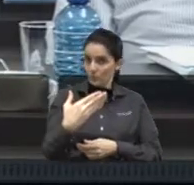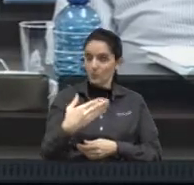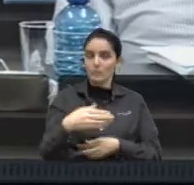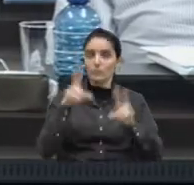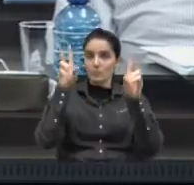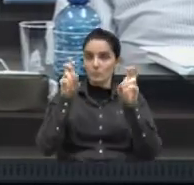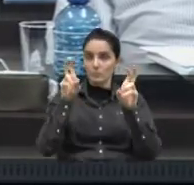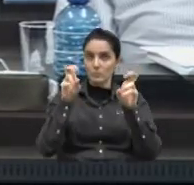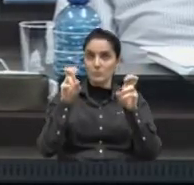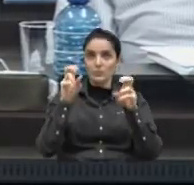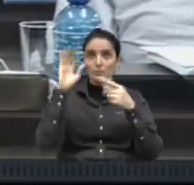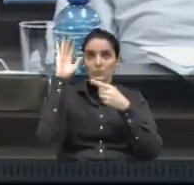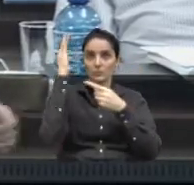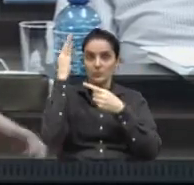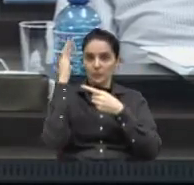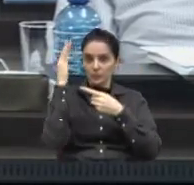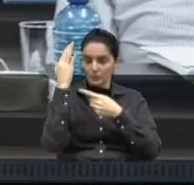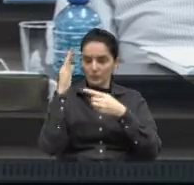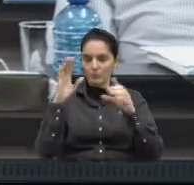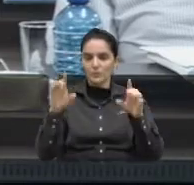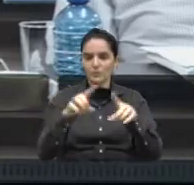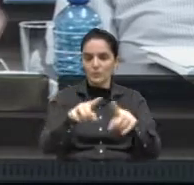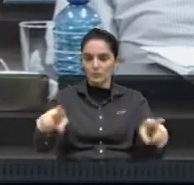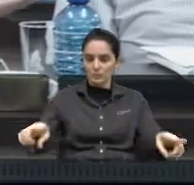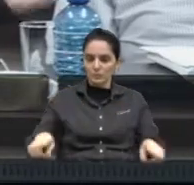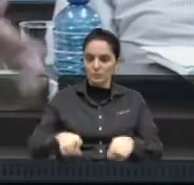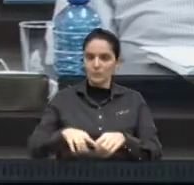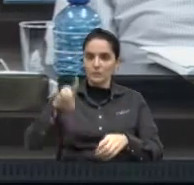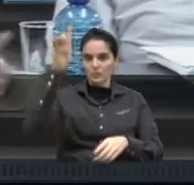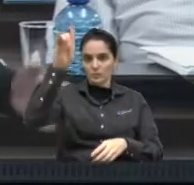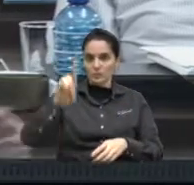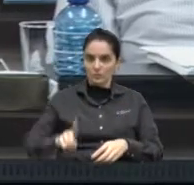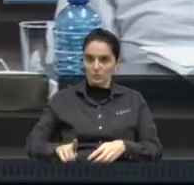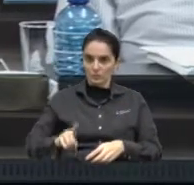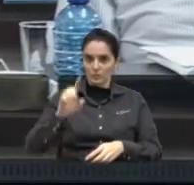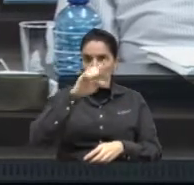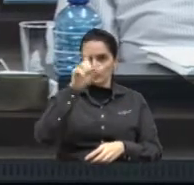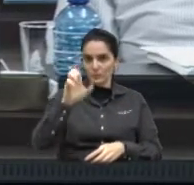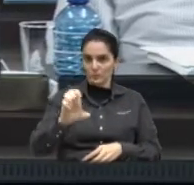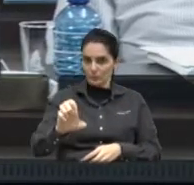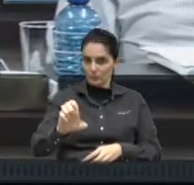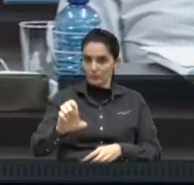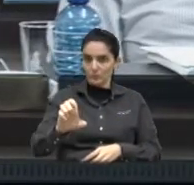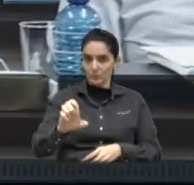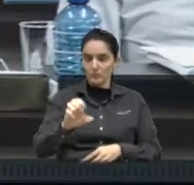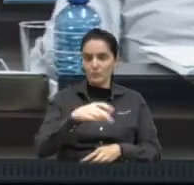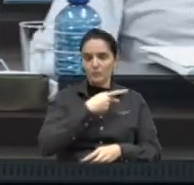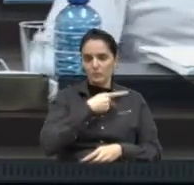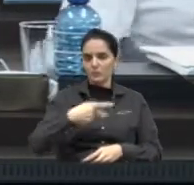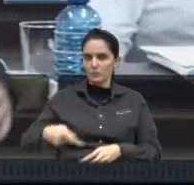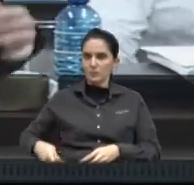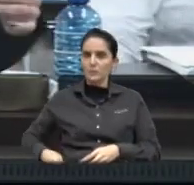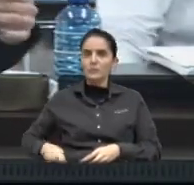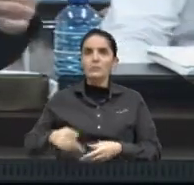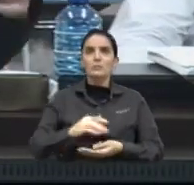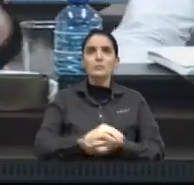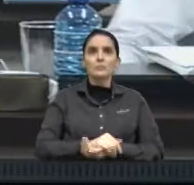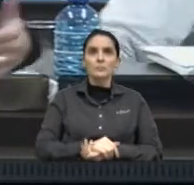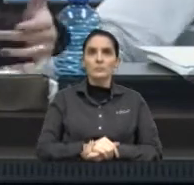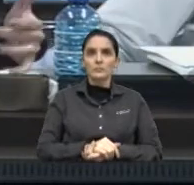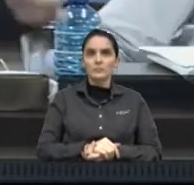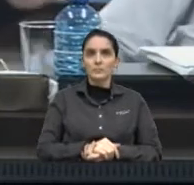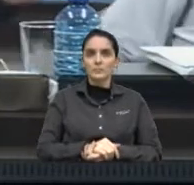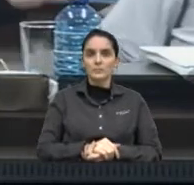parabenizar a gestão dessa mesa diretora que na pessoa do zé eu coloco todos aqueles que participam da mesa que